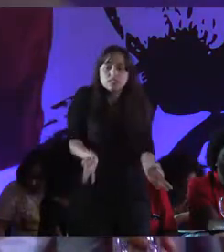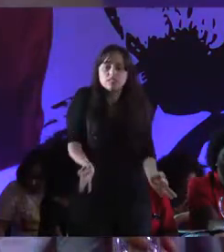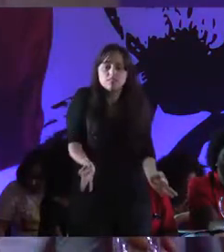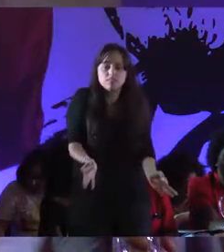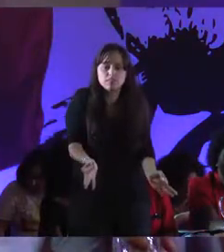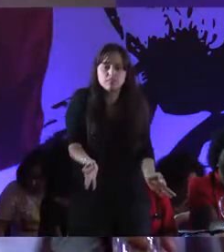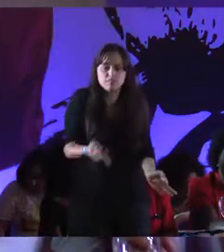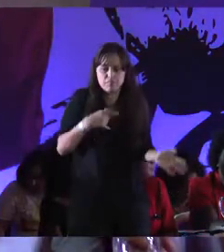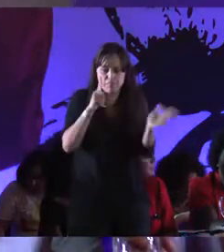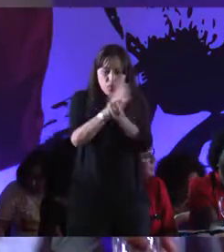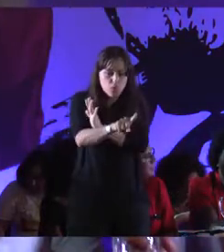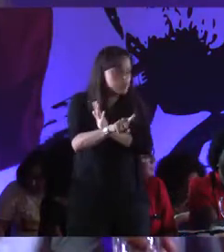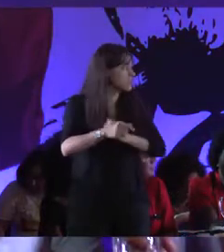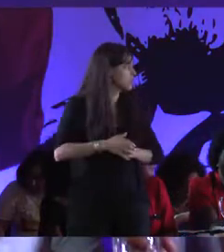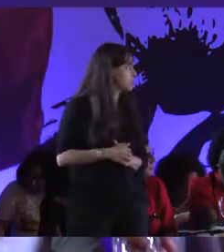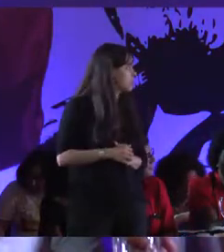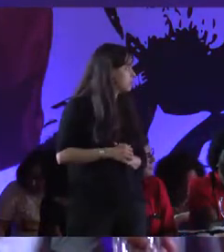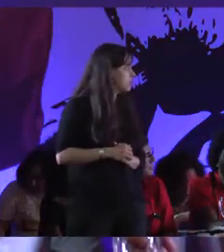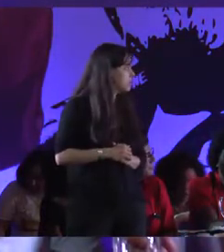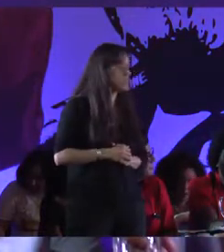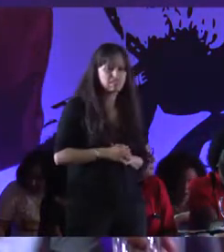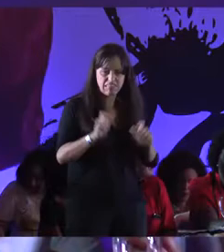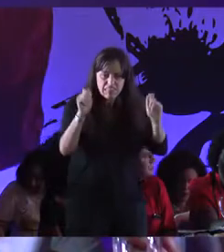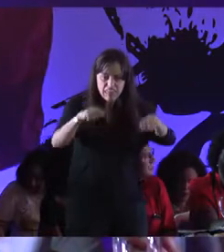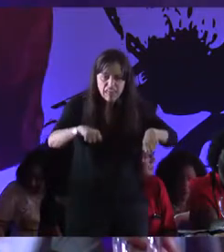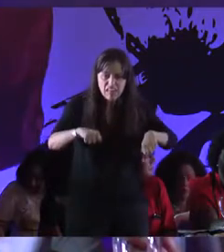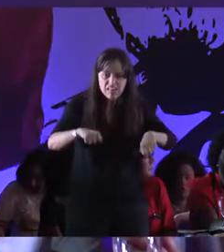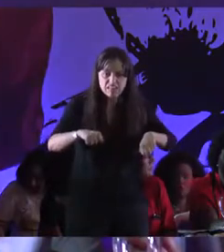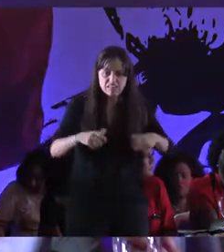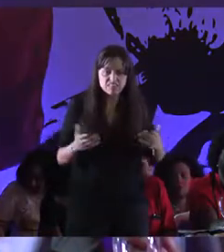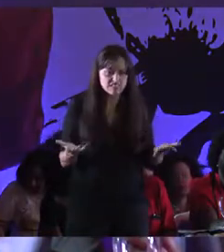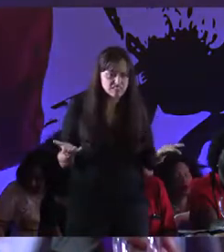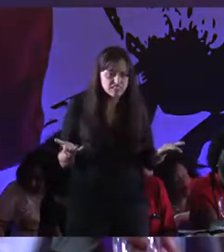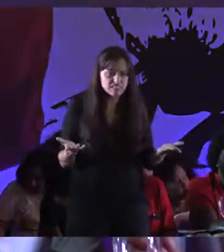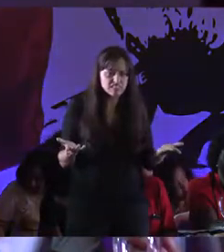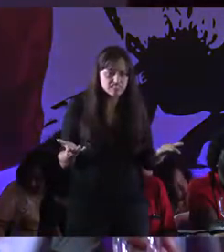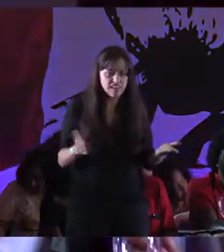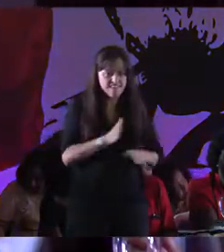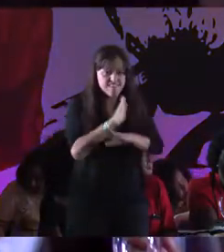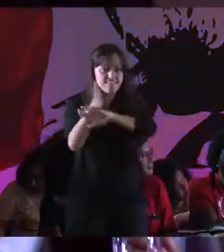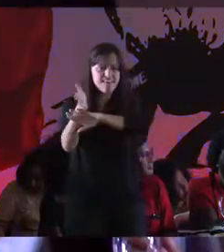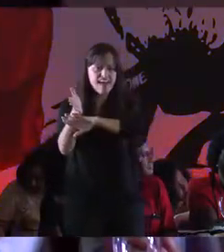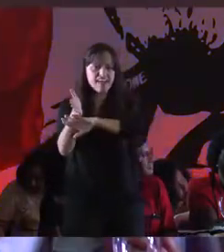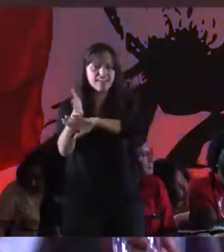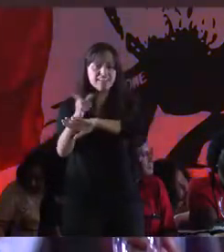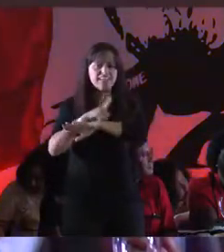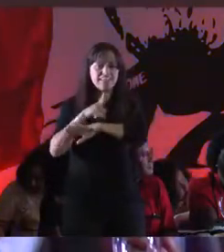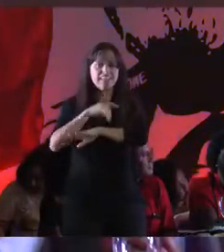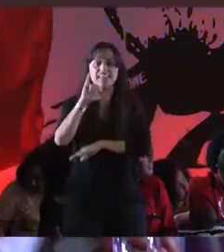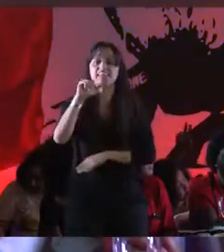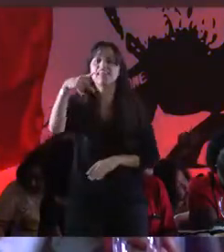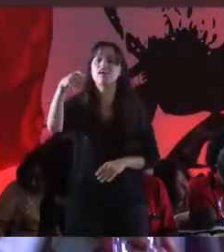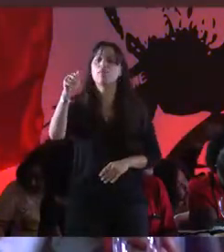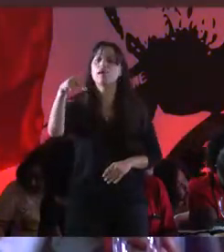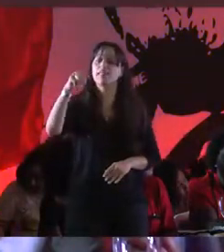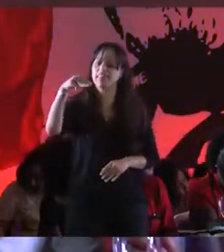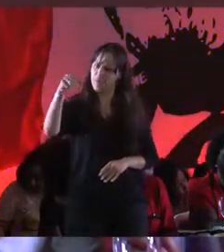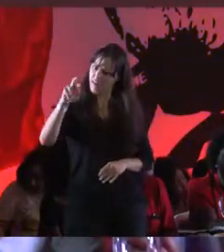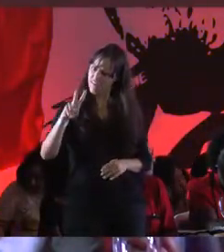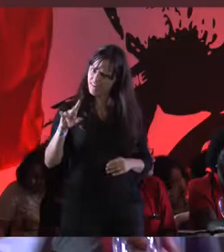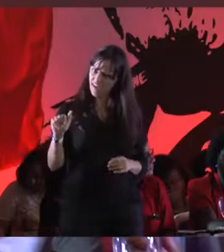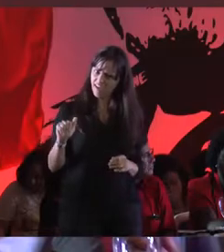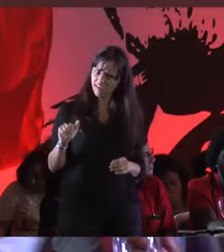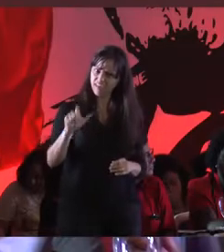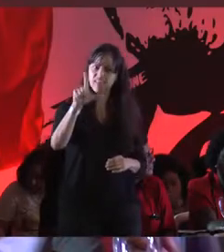vocês, eles têm coragem de fazer isso em Ipanema, Leblon? Não, porque na verdade é a